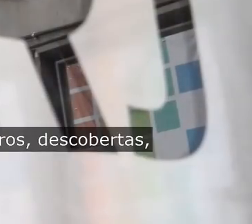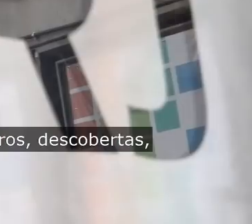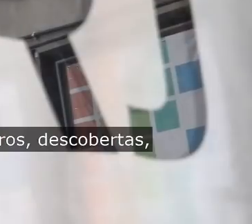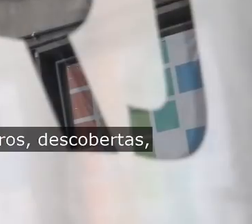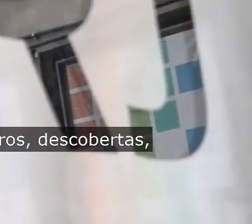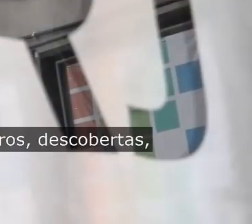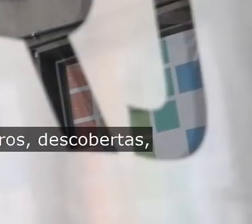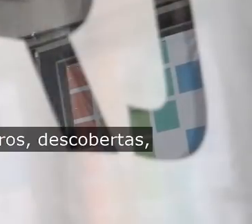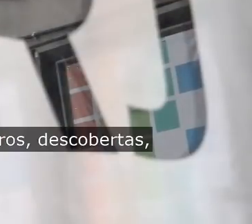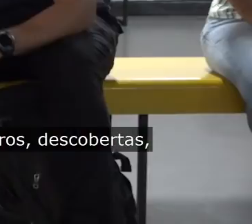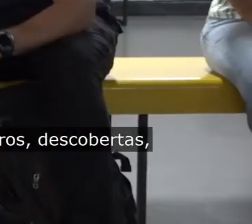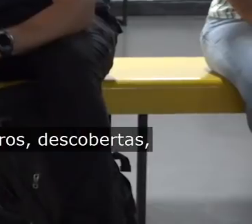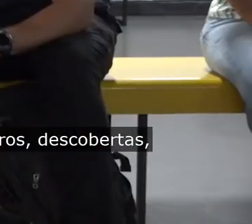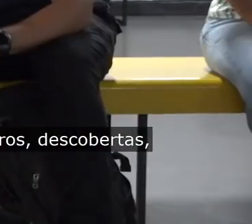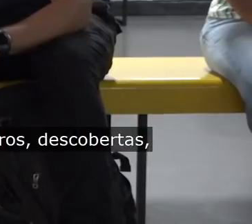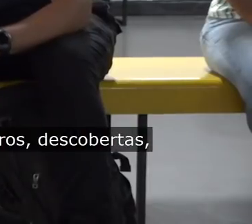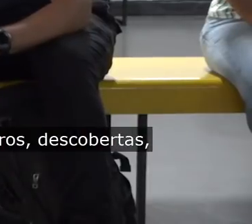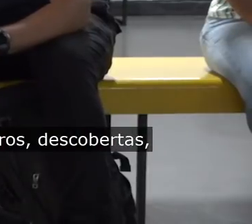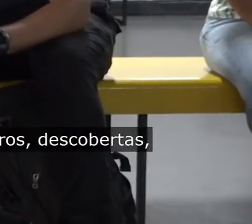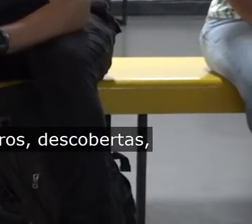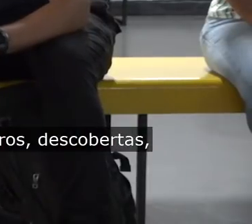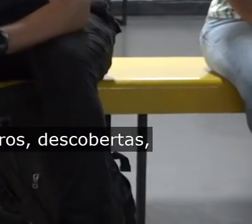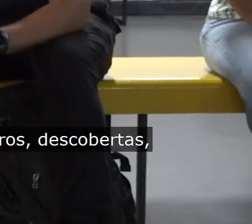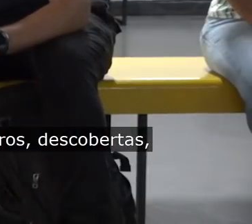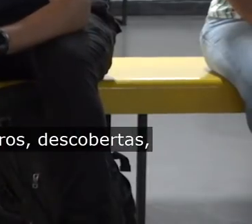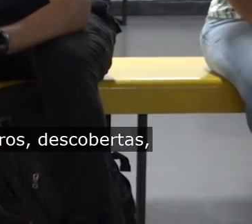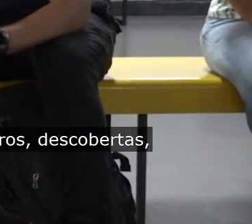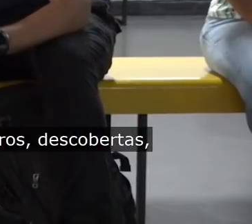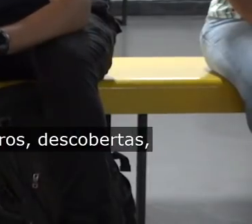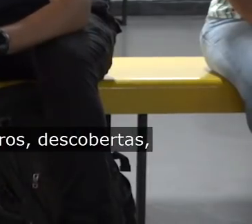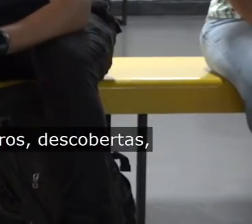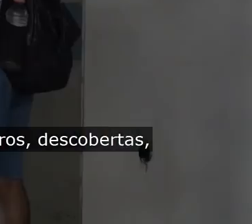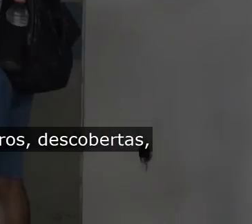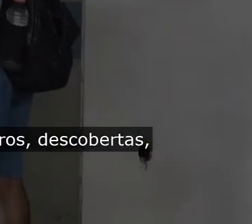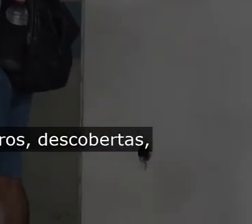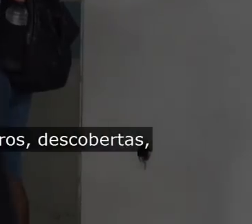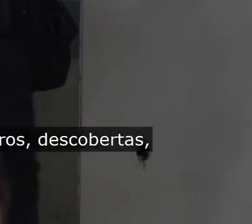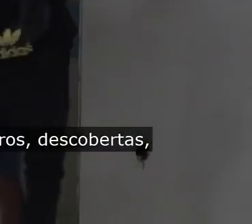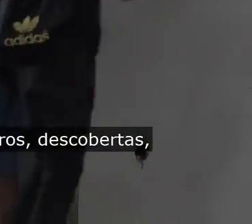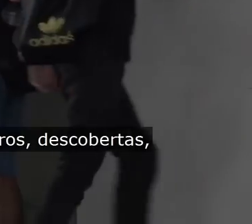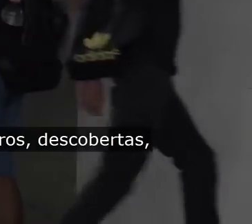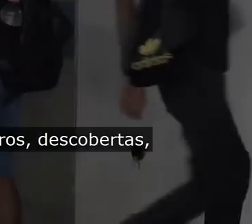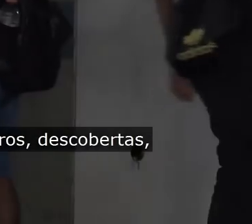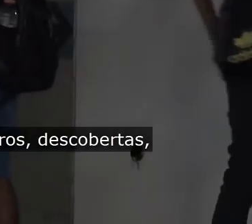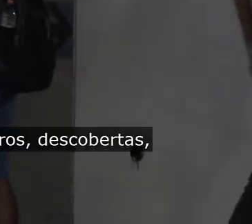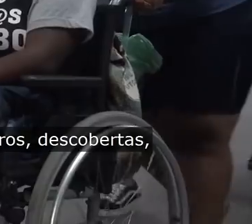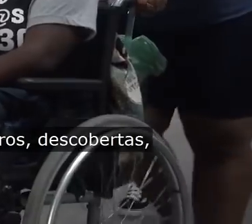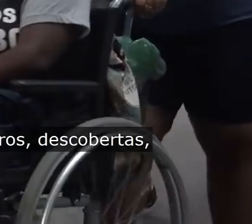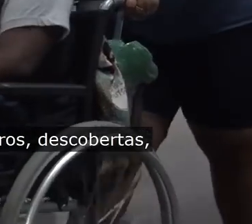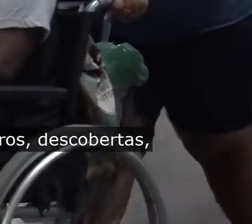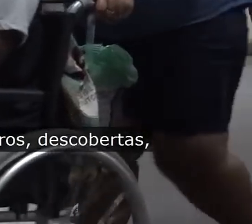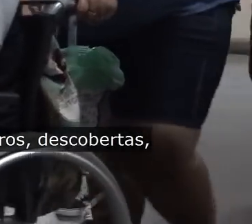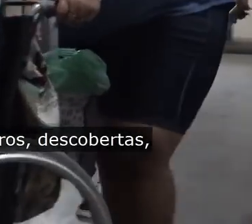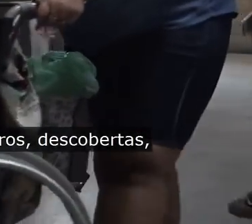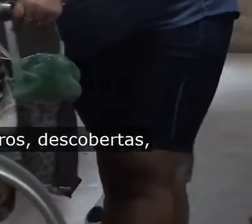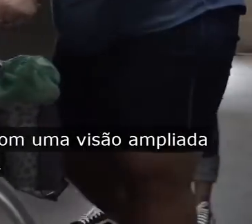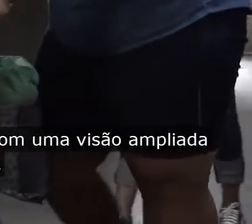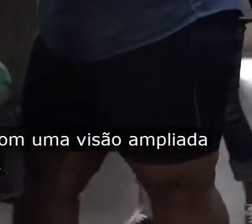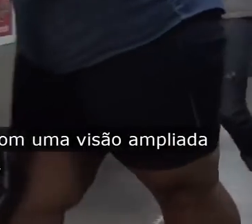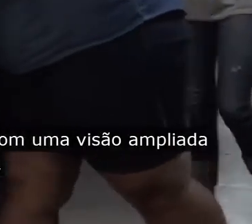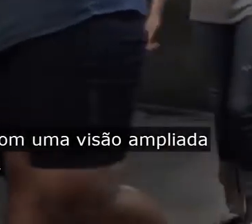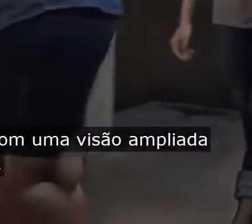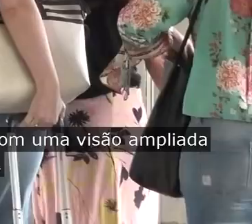Universidade do Estado do Rio de Janeiro. Lugar de encontros, descobertas, de aprender e